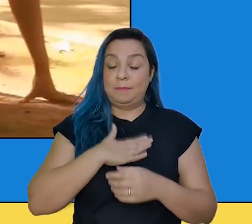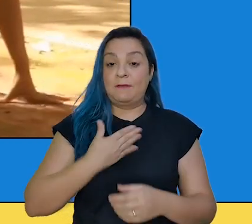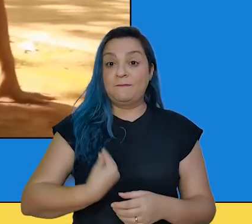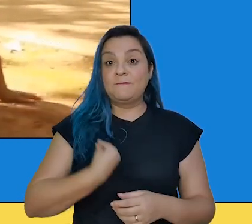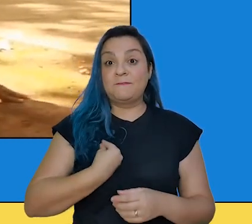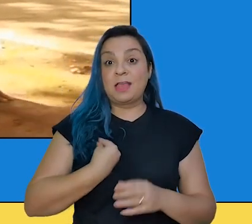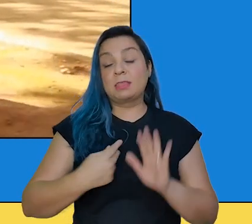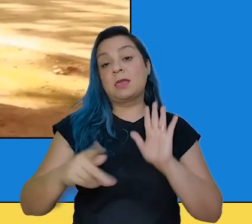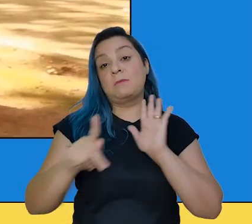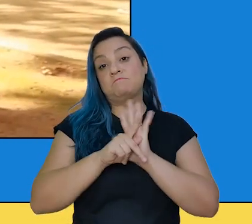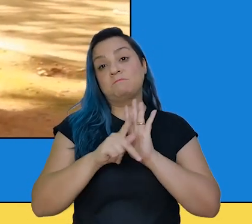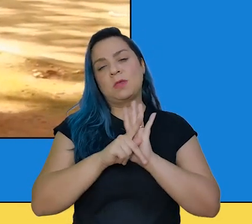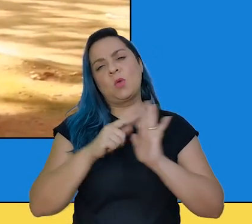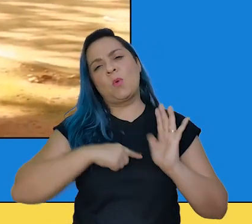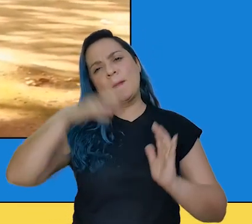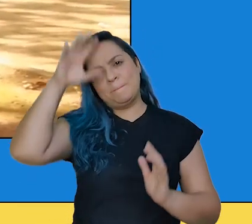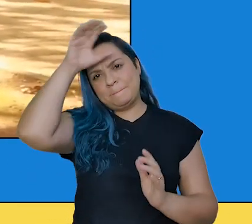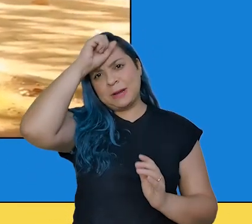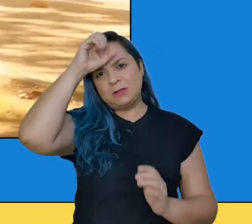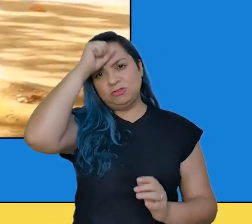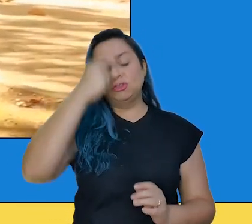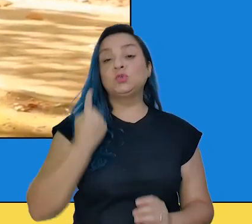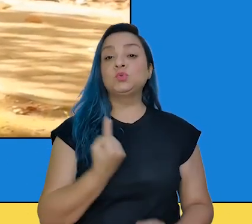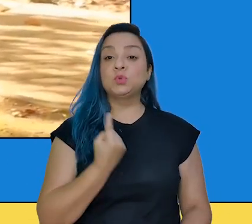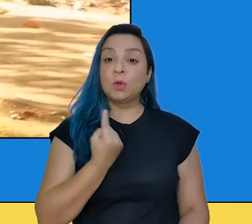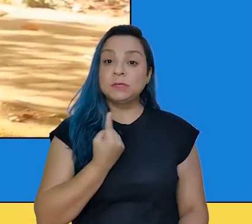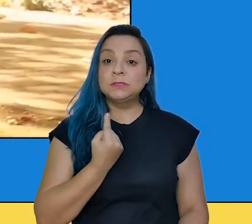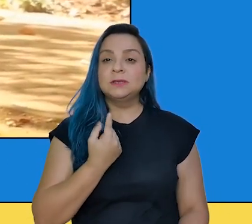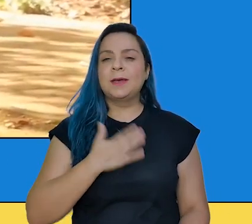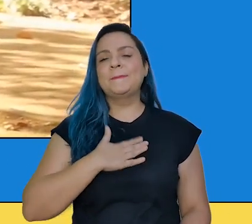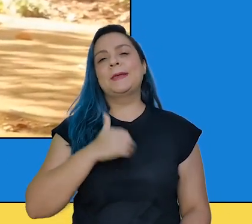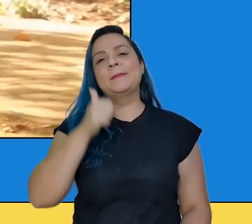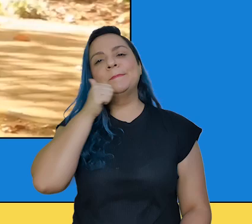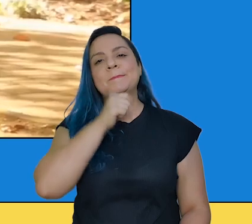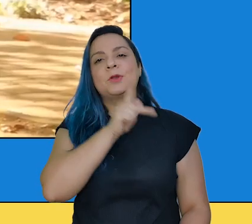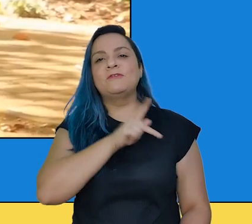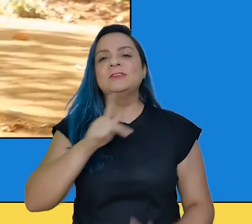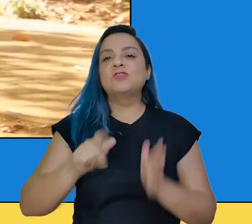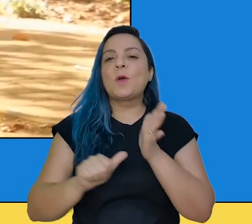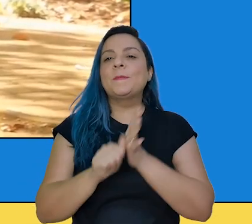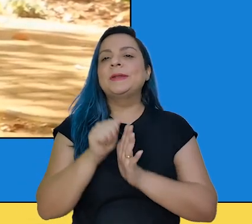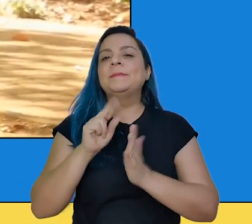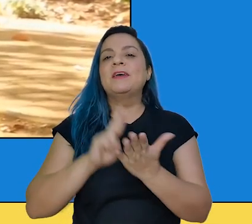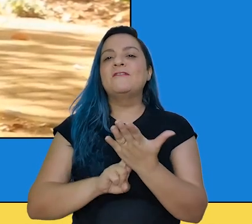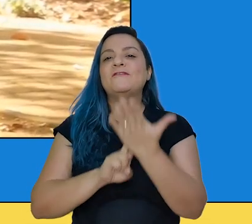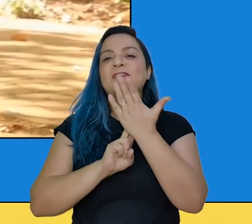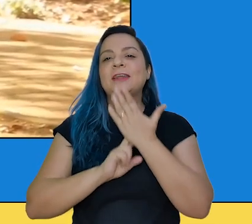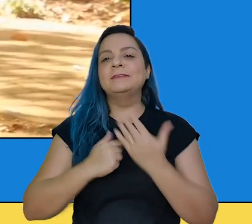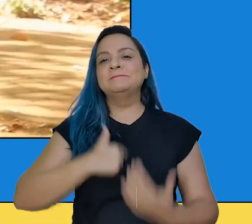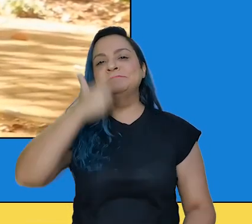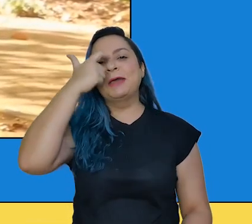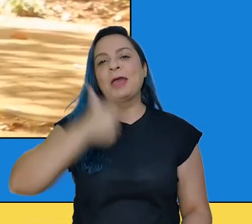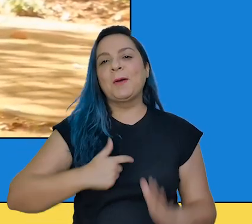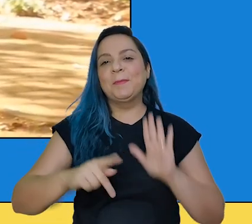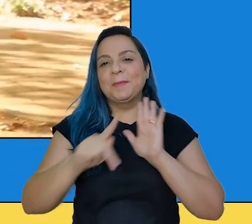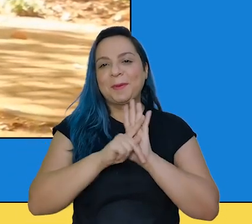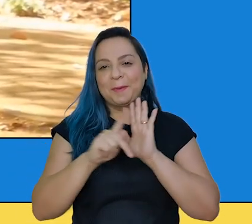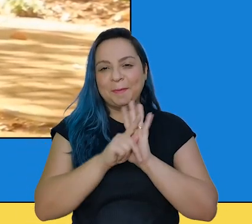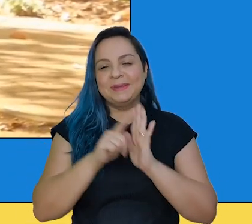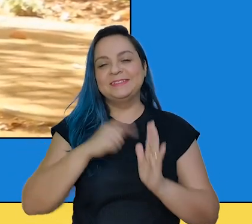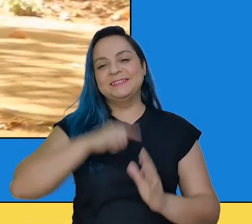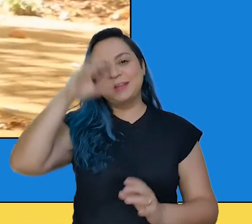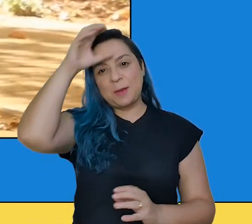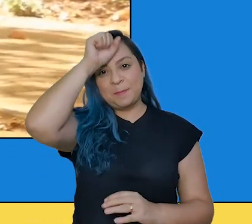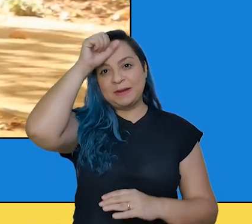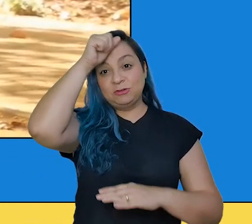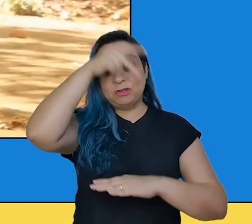trajetória autodidata na dança. Ela dança. Então, a minha primeira professora e referência foi eu mesma. Eu aprendi